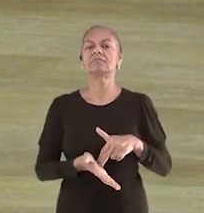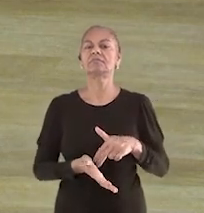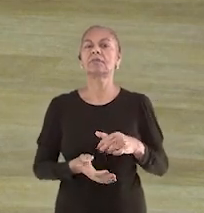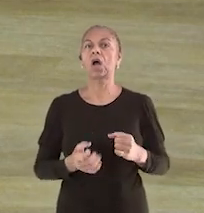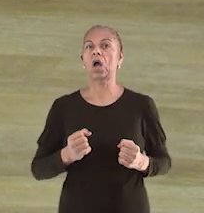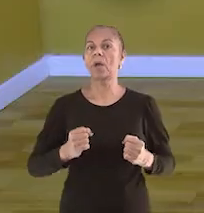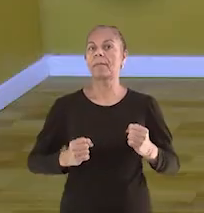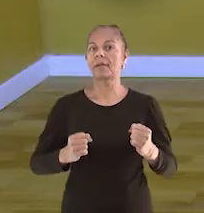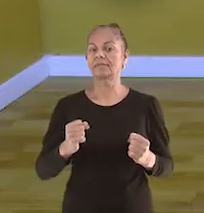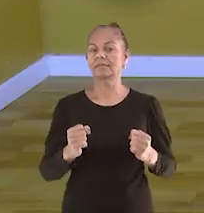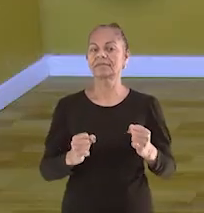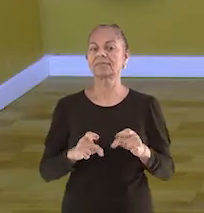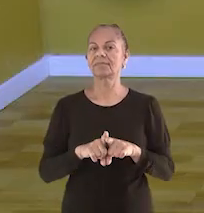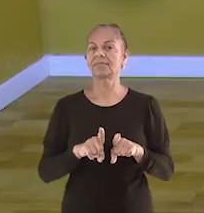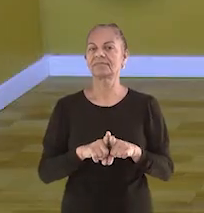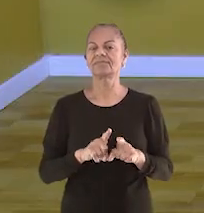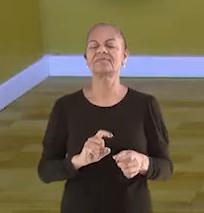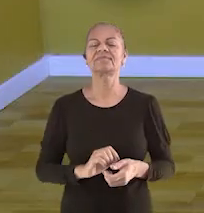Boa.